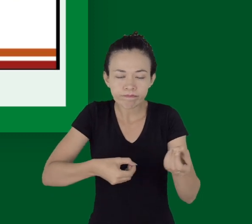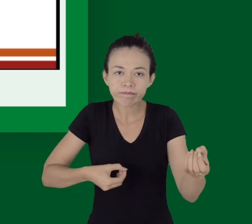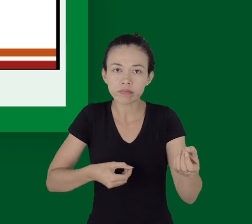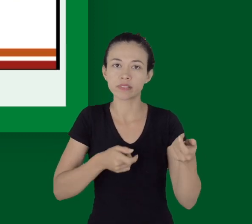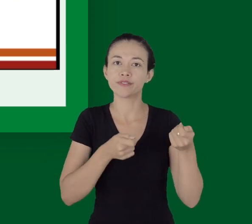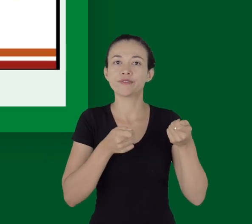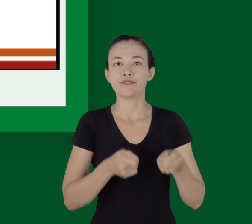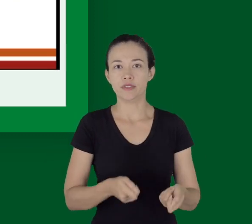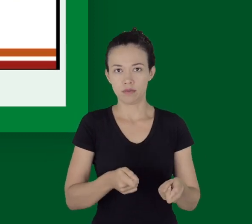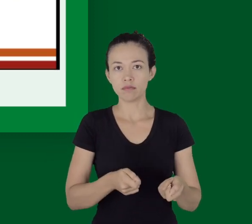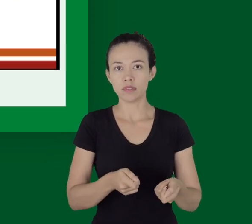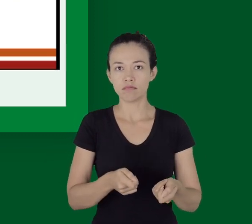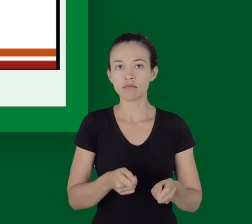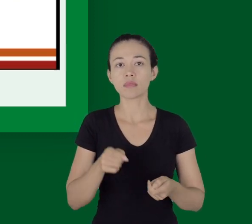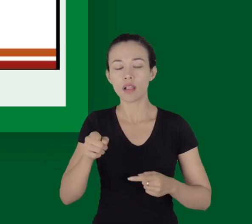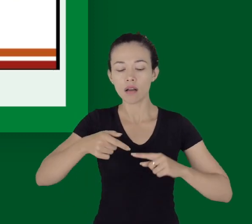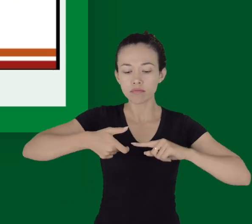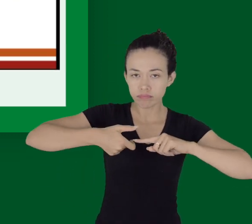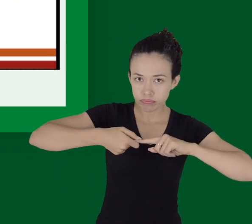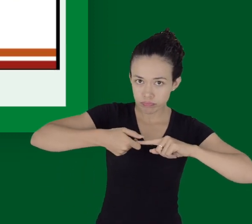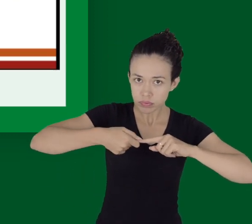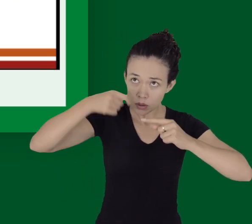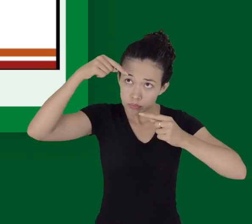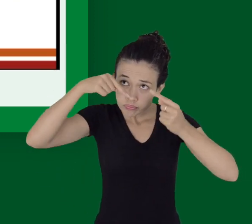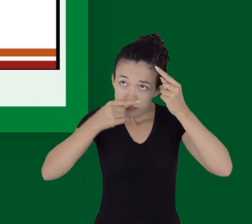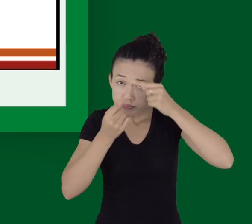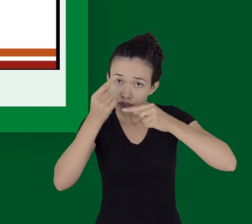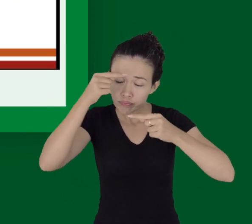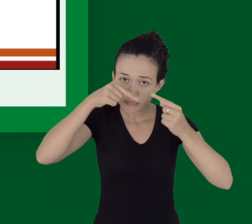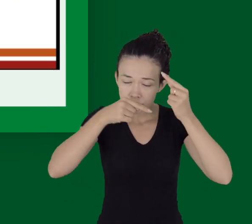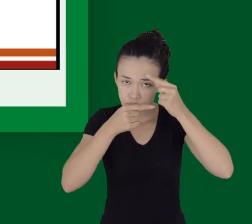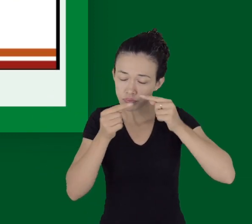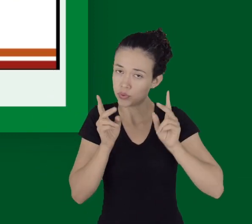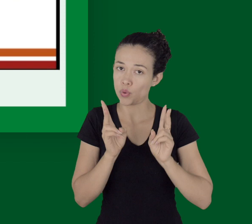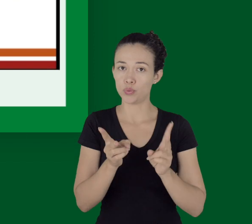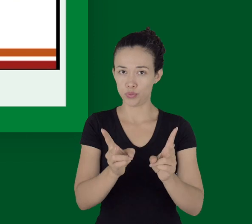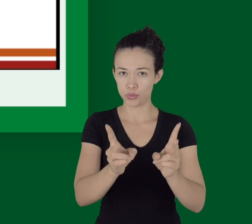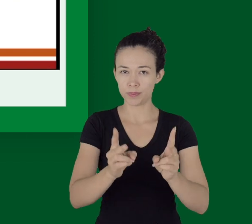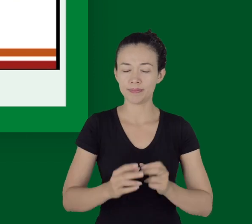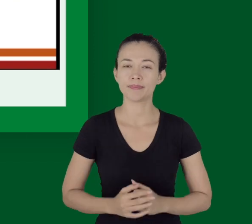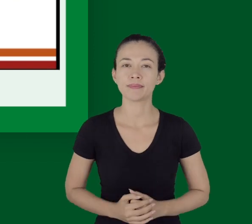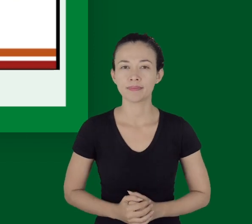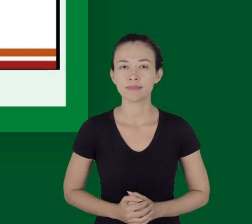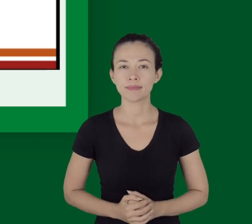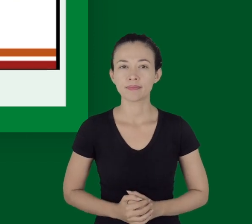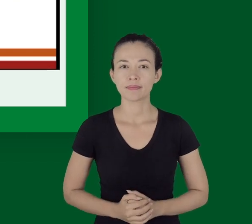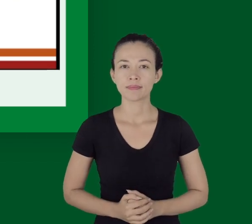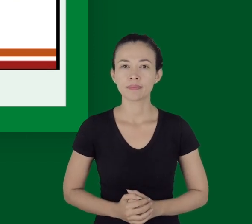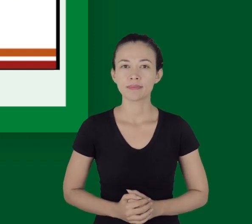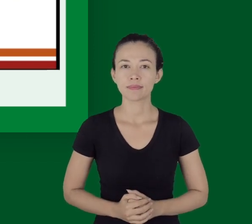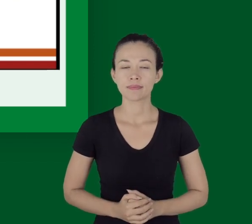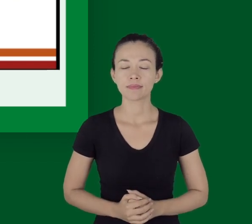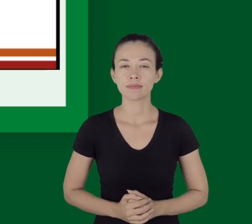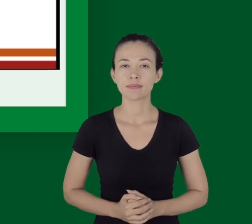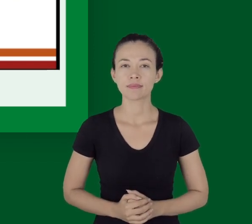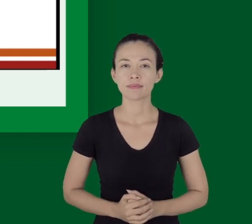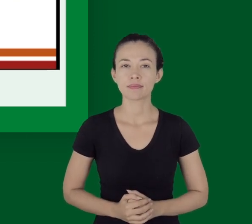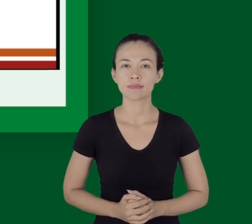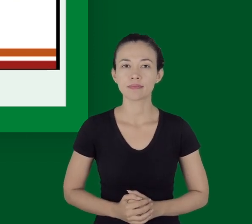íntima do vaso, ela é um tecido mais rígido, então ela garante essa perfusão, esse processo